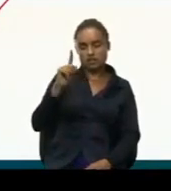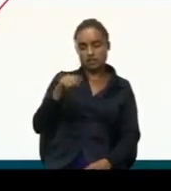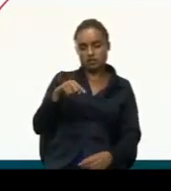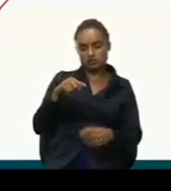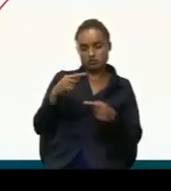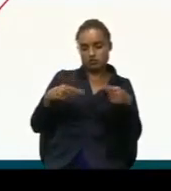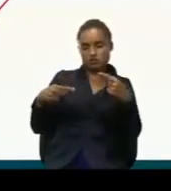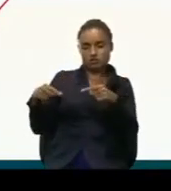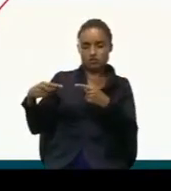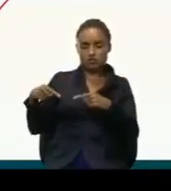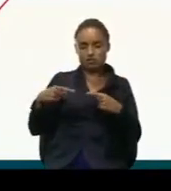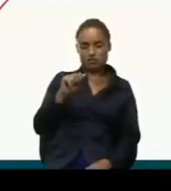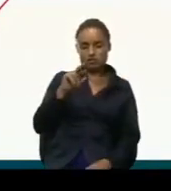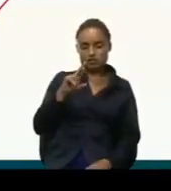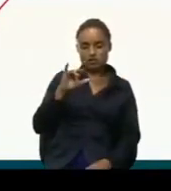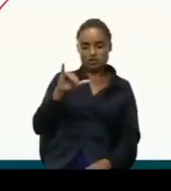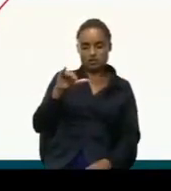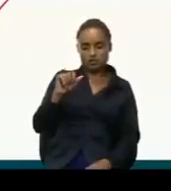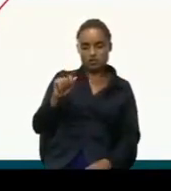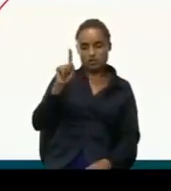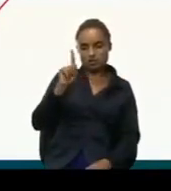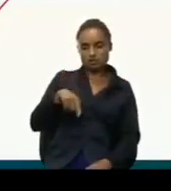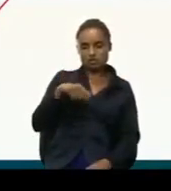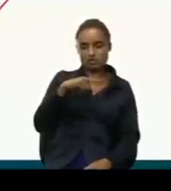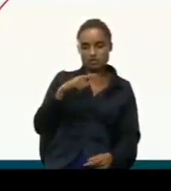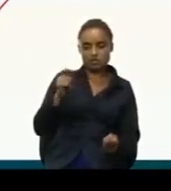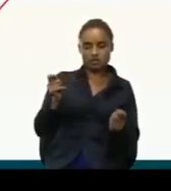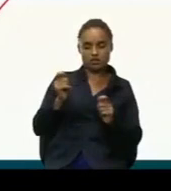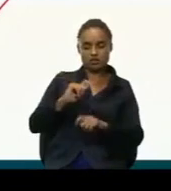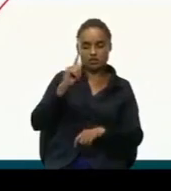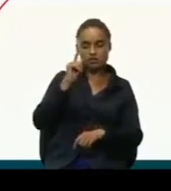tá? O que mais que a gente... A serra de bancada,